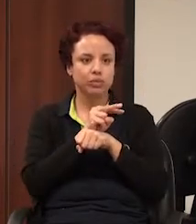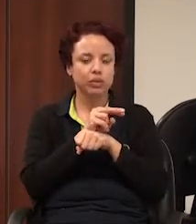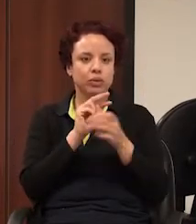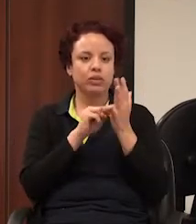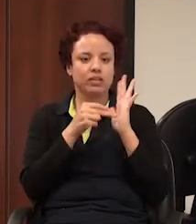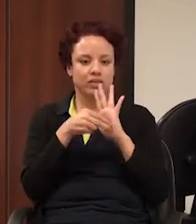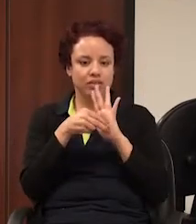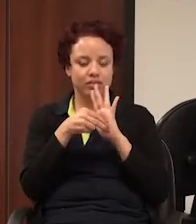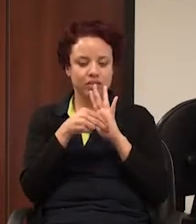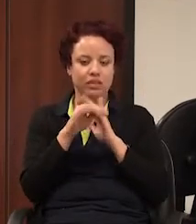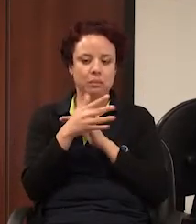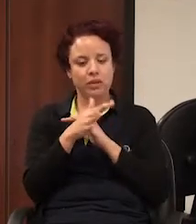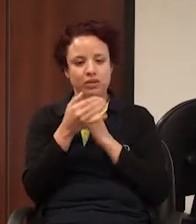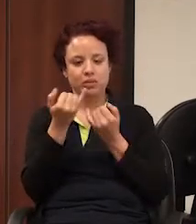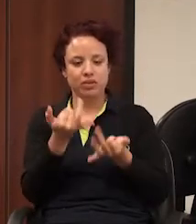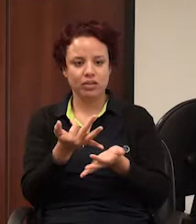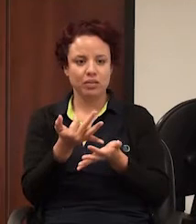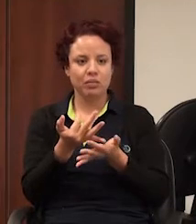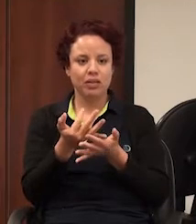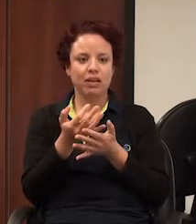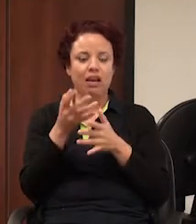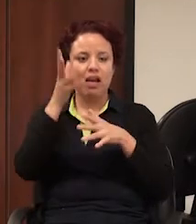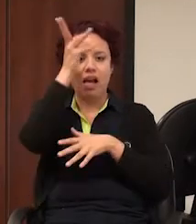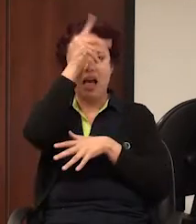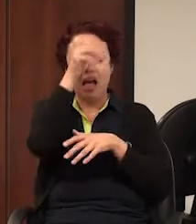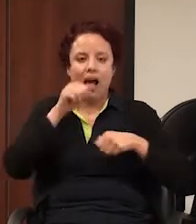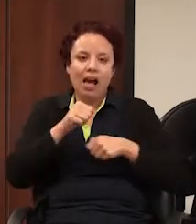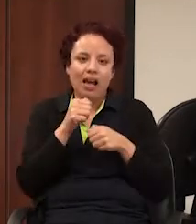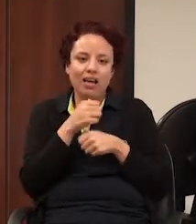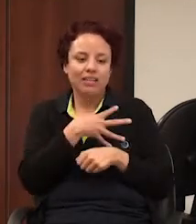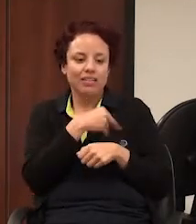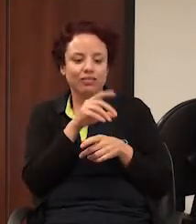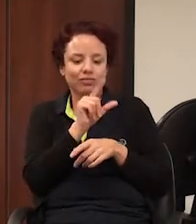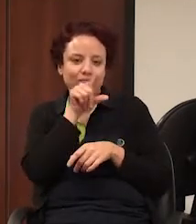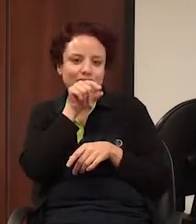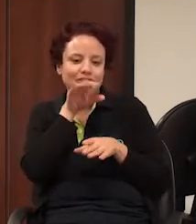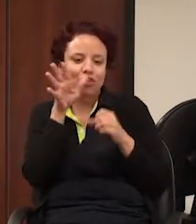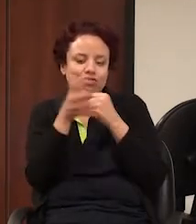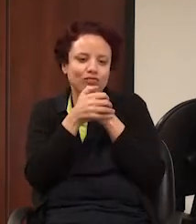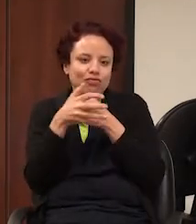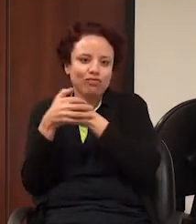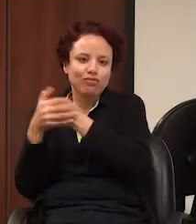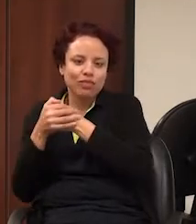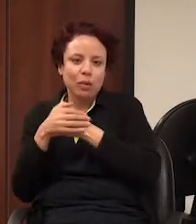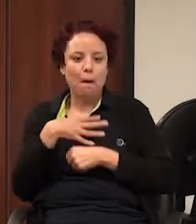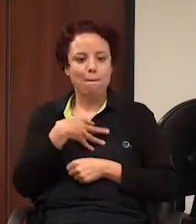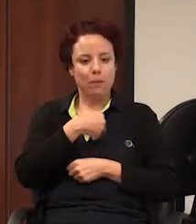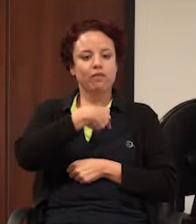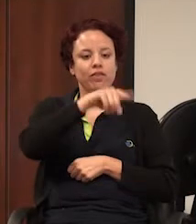seja, mais ou menos a história da galinha protetora dos seus pintinhos. Meu filho, ele vai andar, ele vai